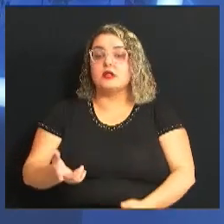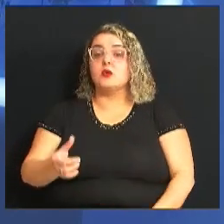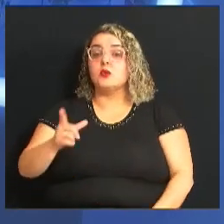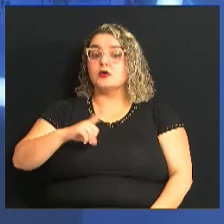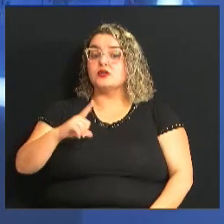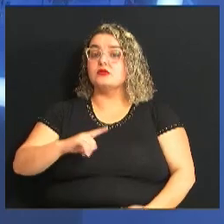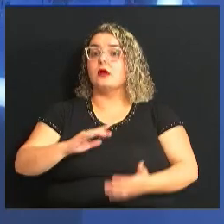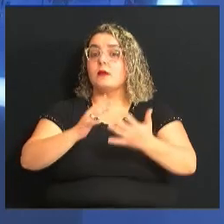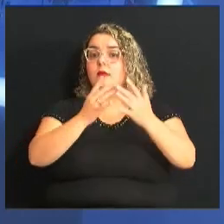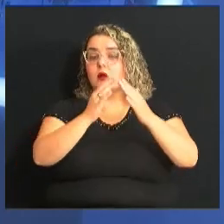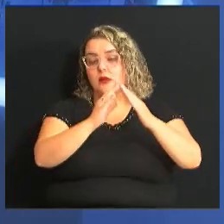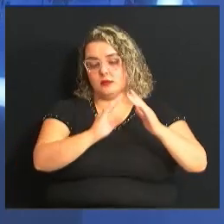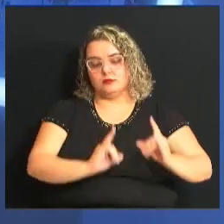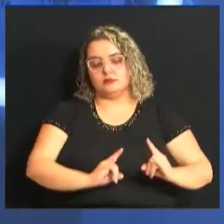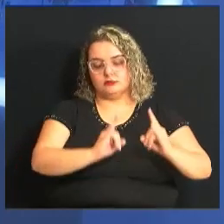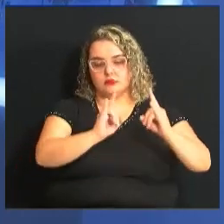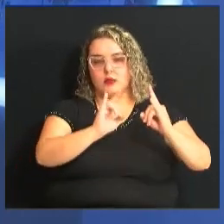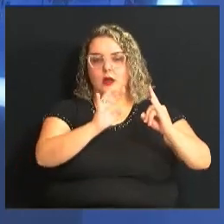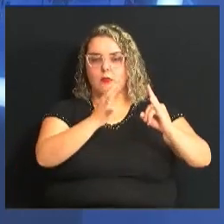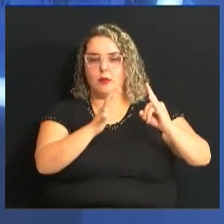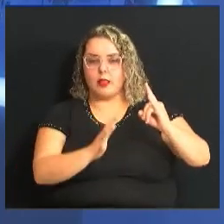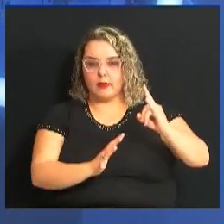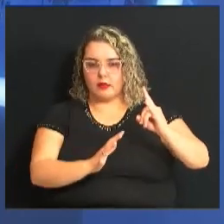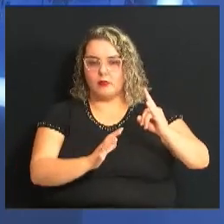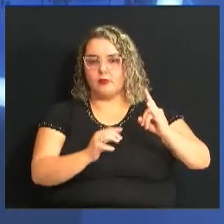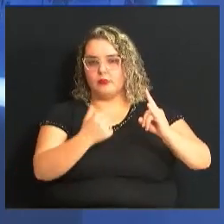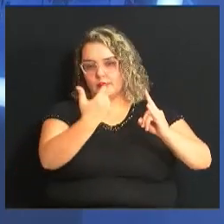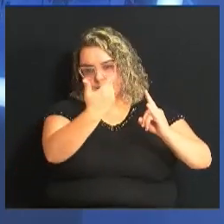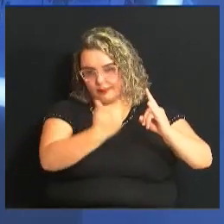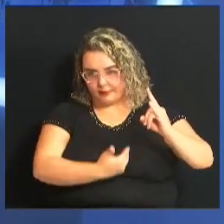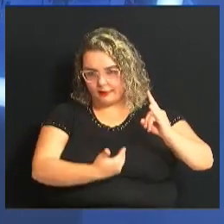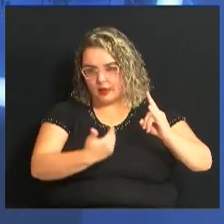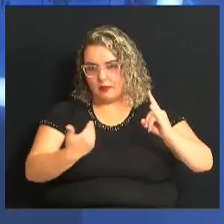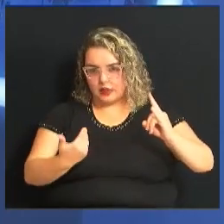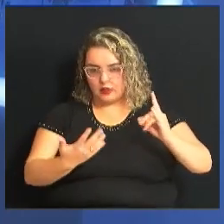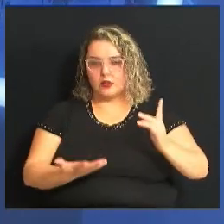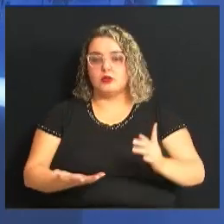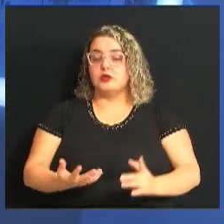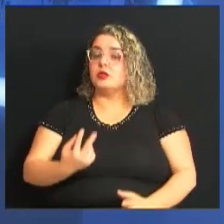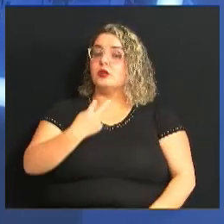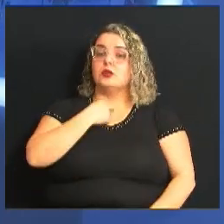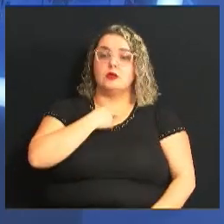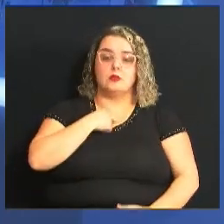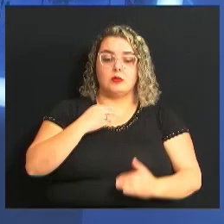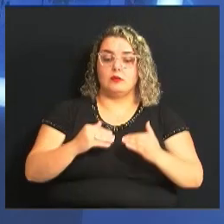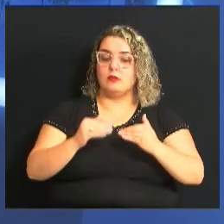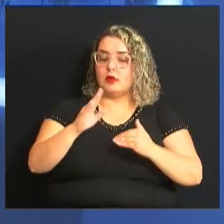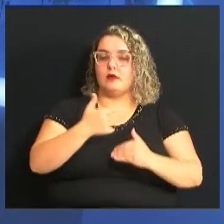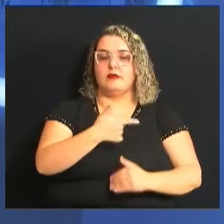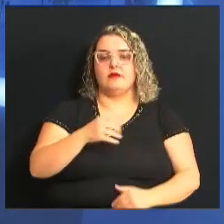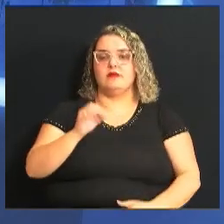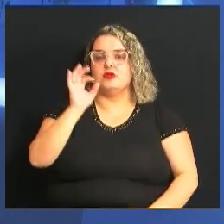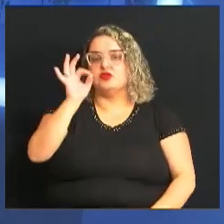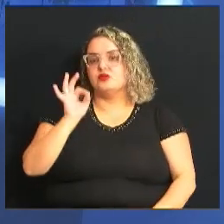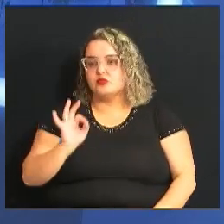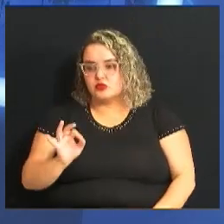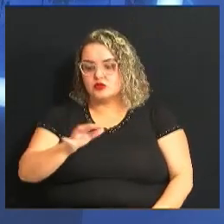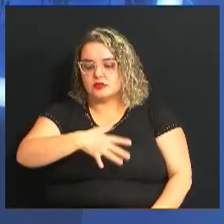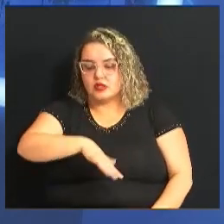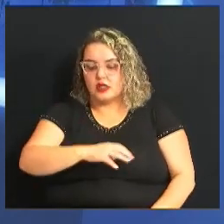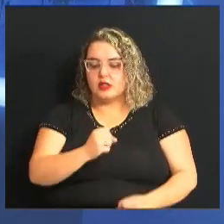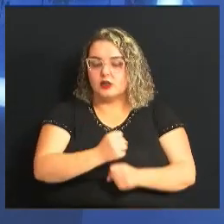demolição parcial do imóvel, ainda de acordo com a minuta, esta não poderá exceder 20% da área